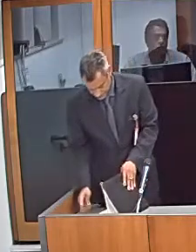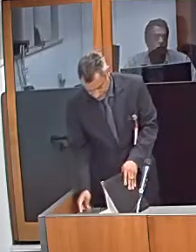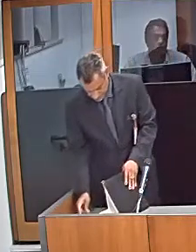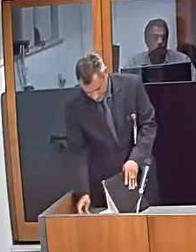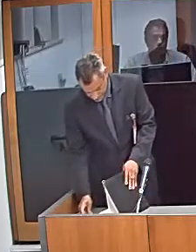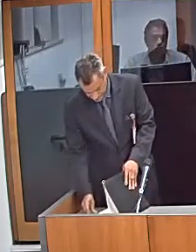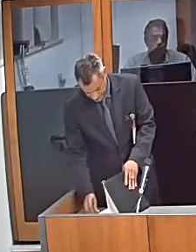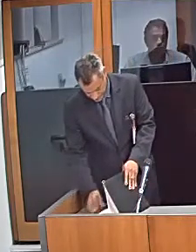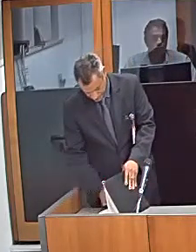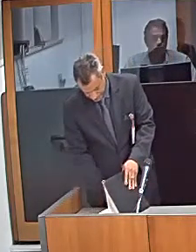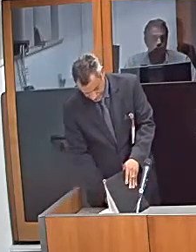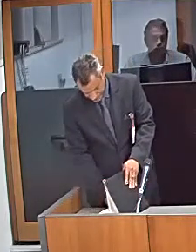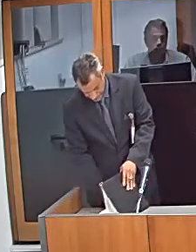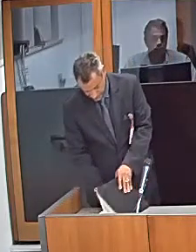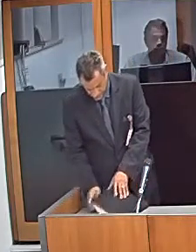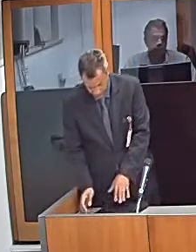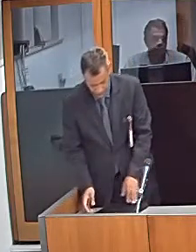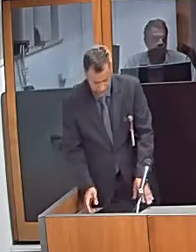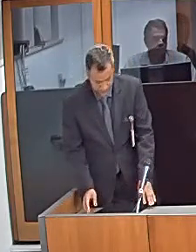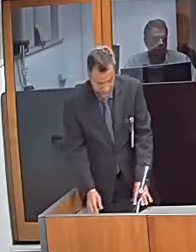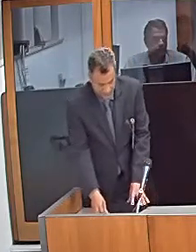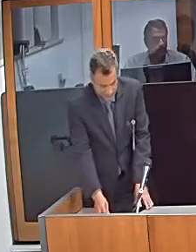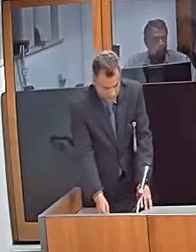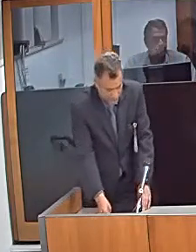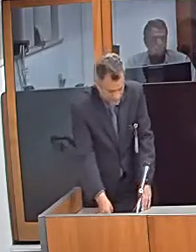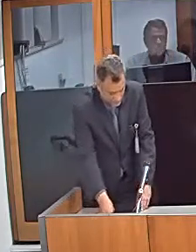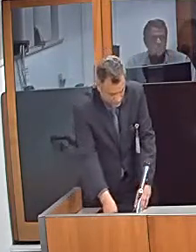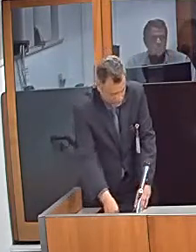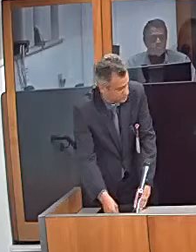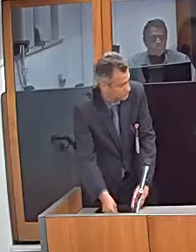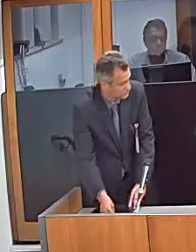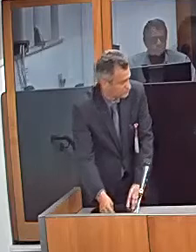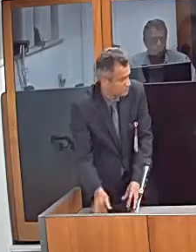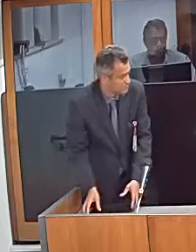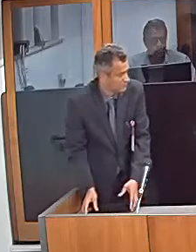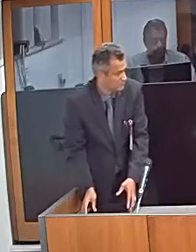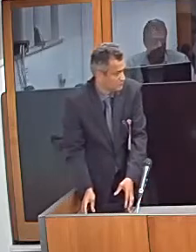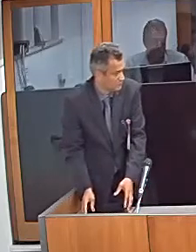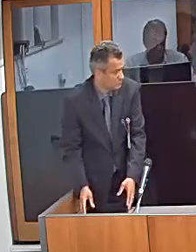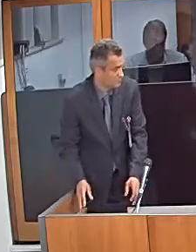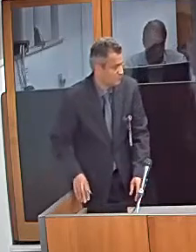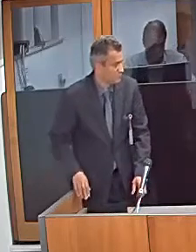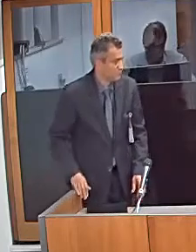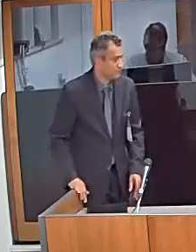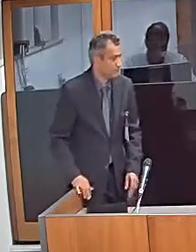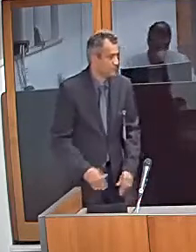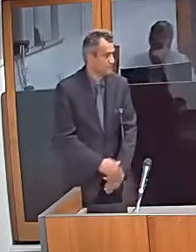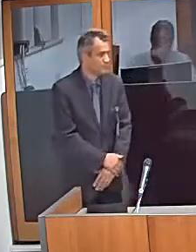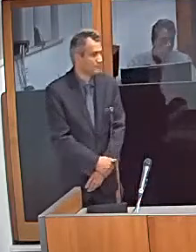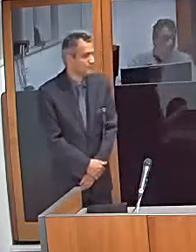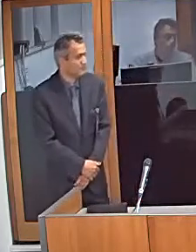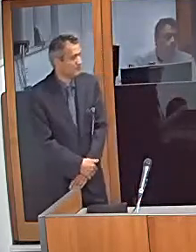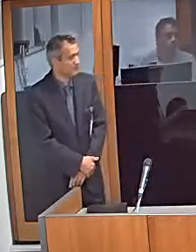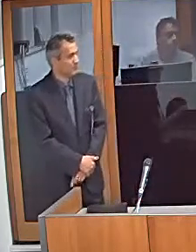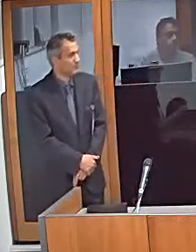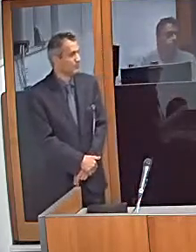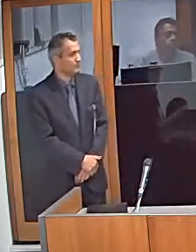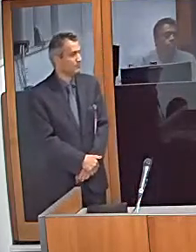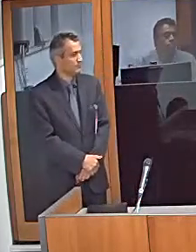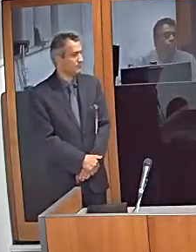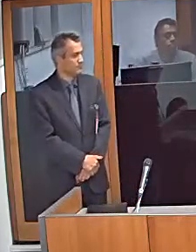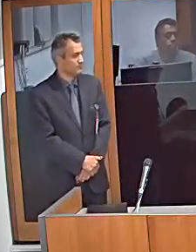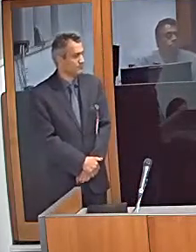classe que também, assim como o surdo, está na invisibilidade. Tá muito obrigada. Em contrapartida, a senhora está